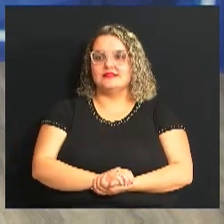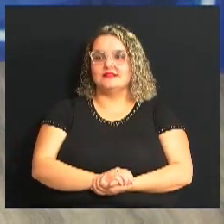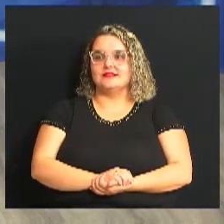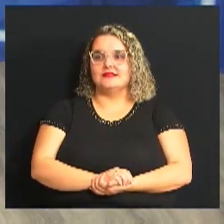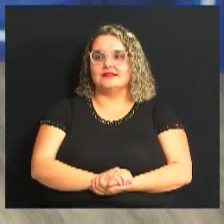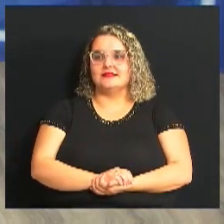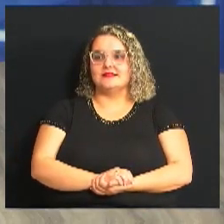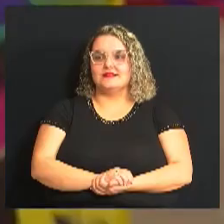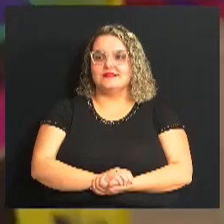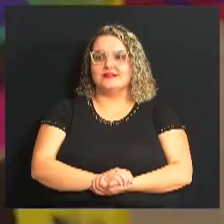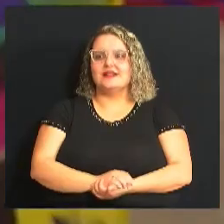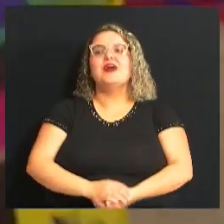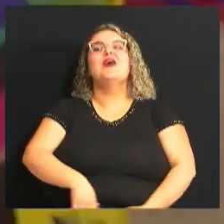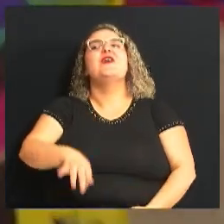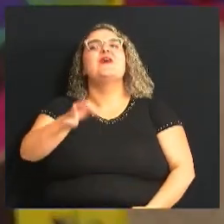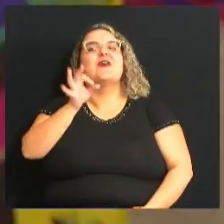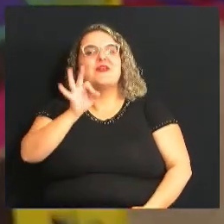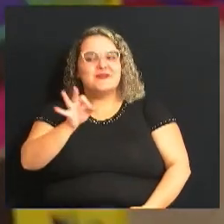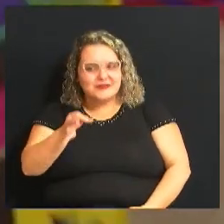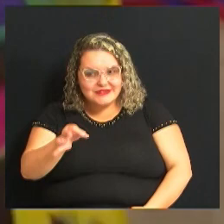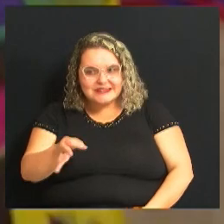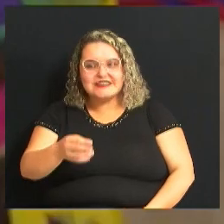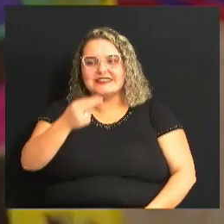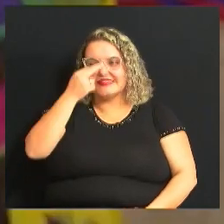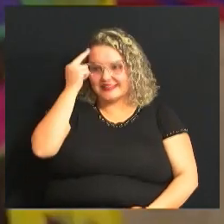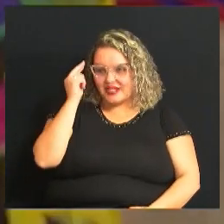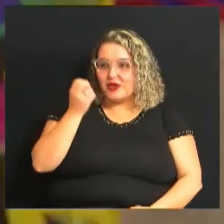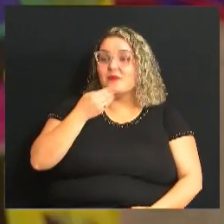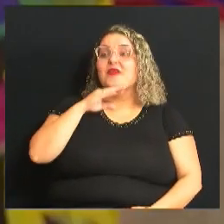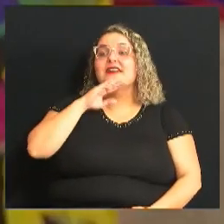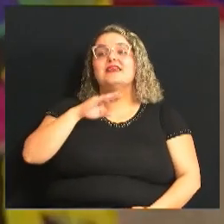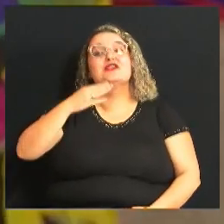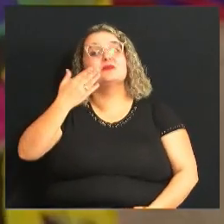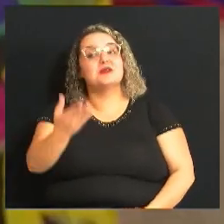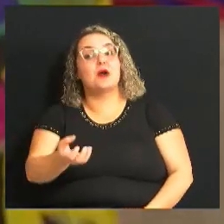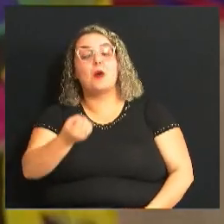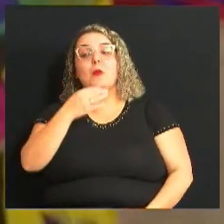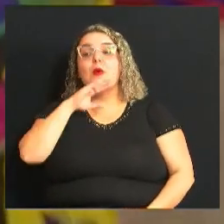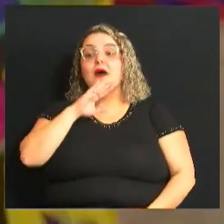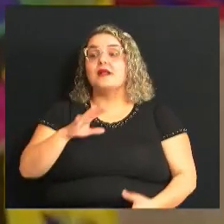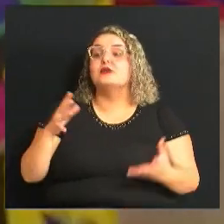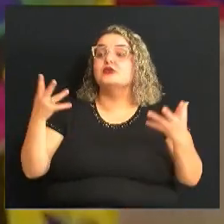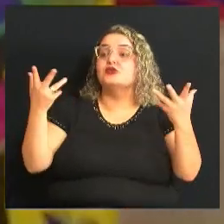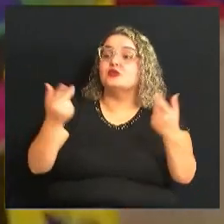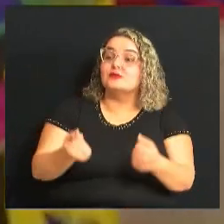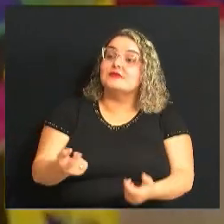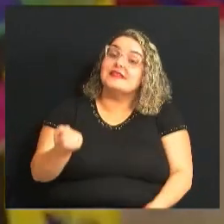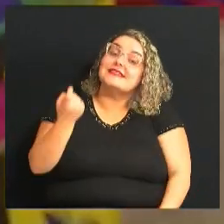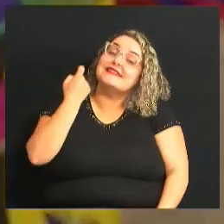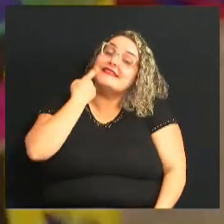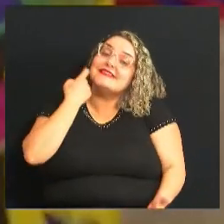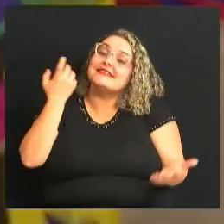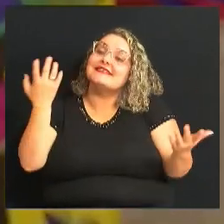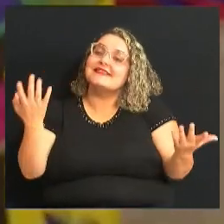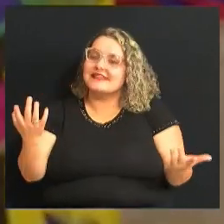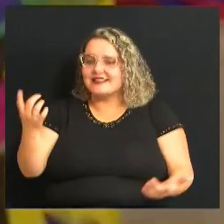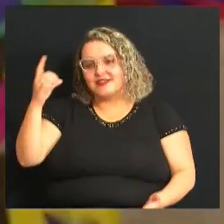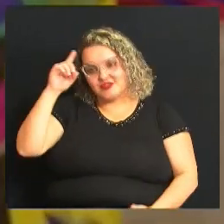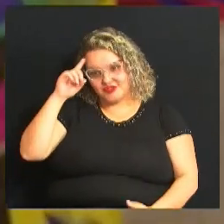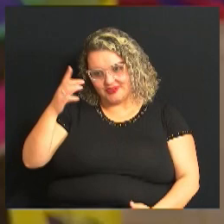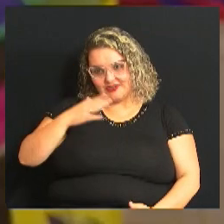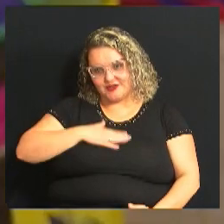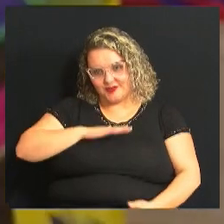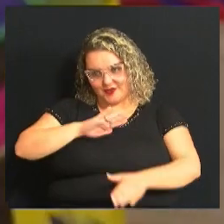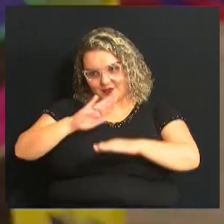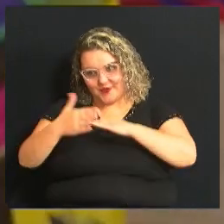Com certeza, Gabriel Castro, boa tarde para você, boa tarde para todo mundo. Bom sextou, dia de Meu Bairro na